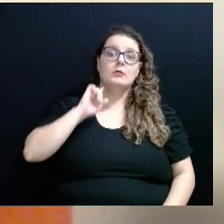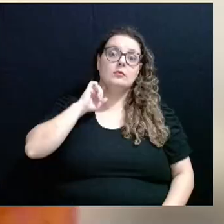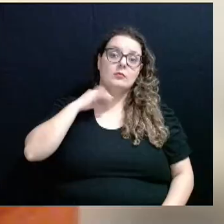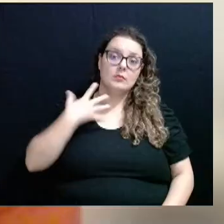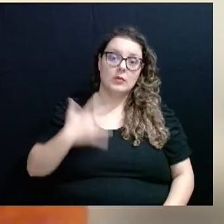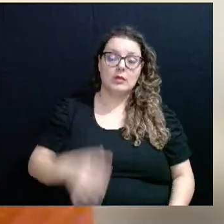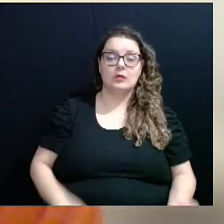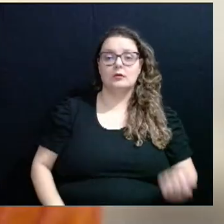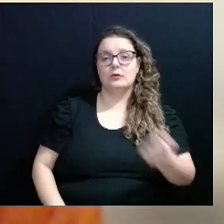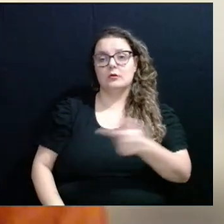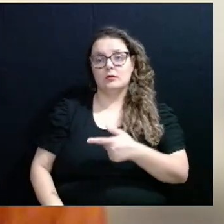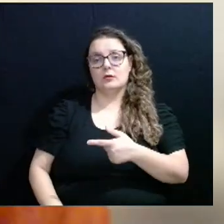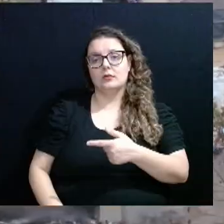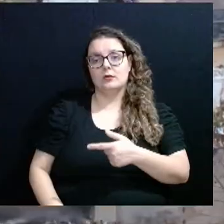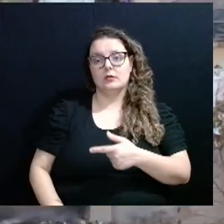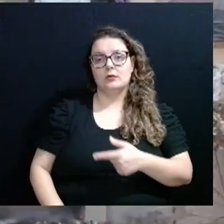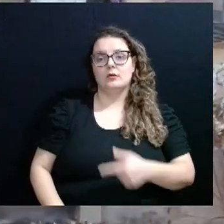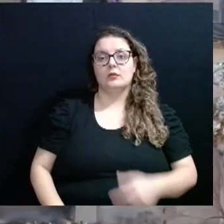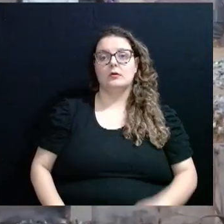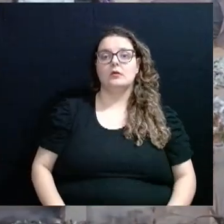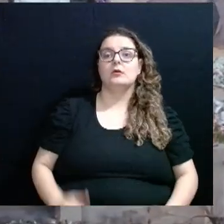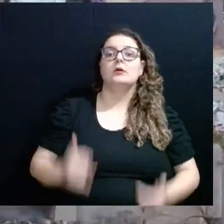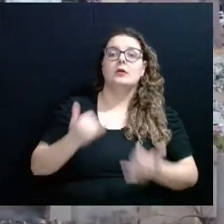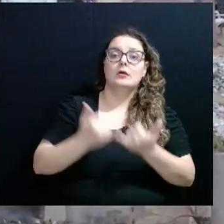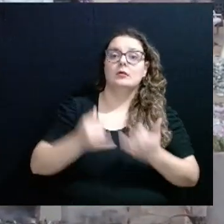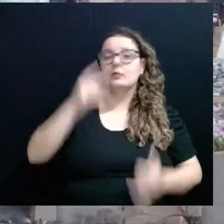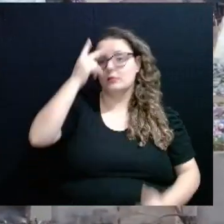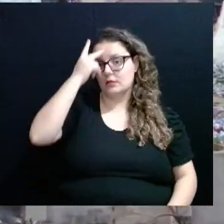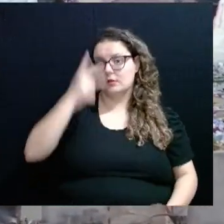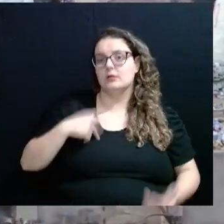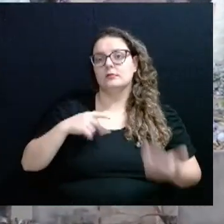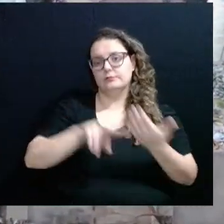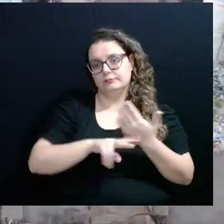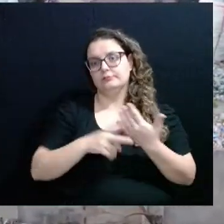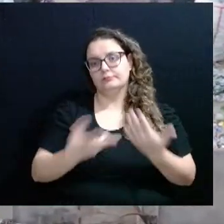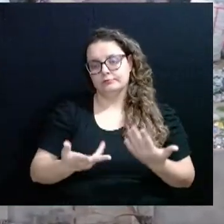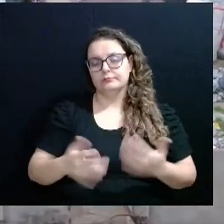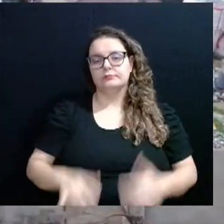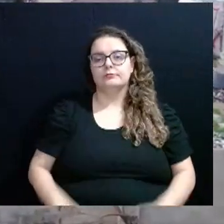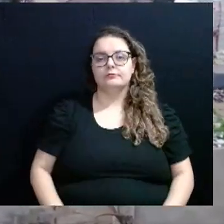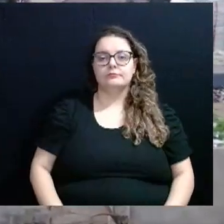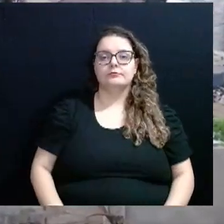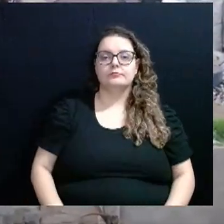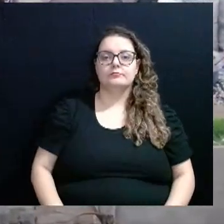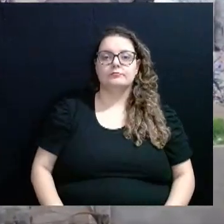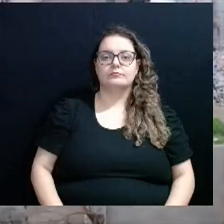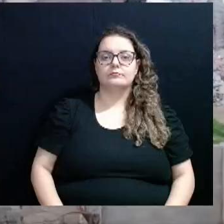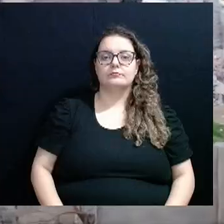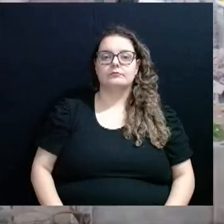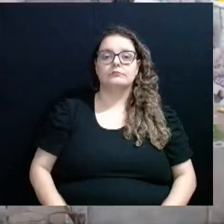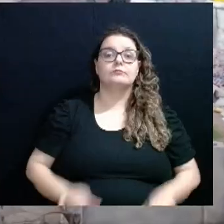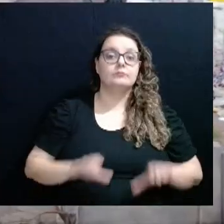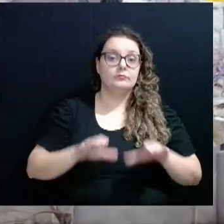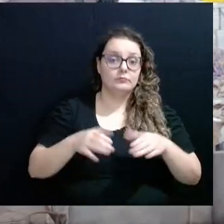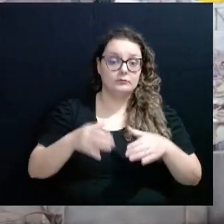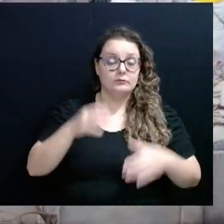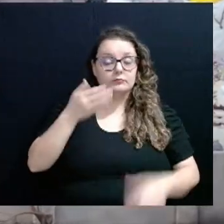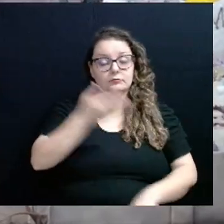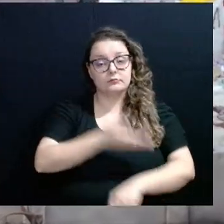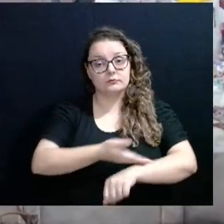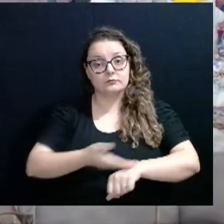que aqui a média que elas mesmas geram, enquanto que as comunidades brancas são expostas